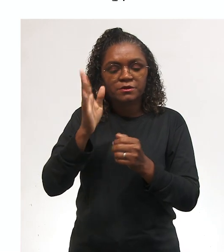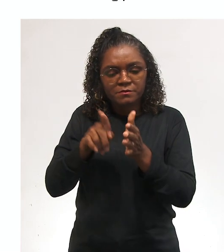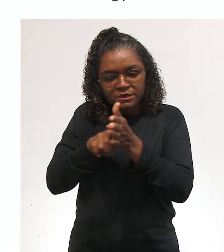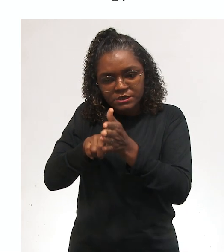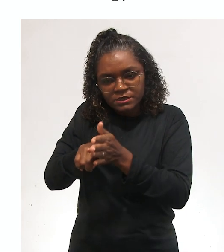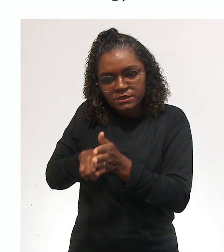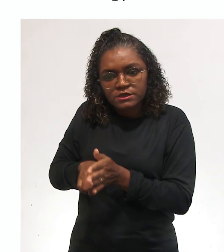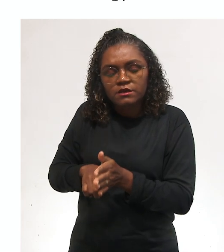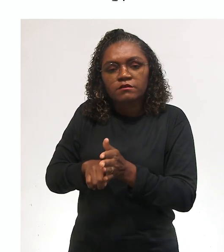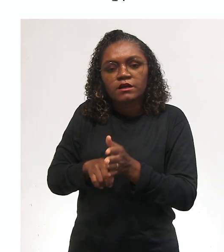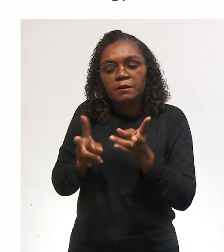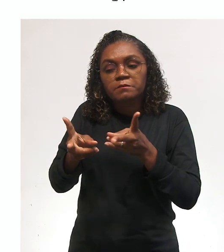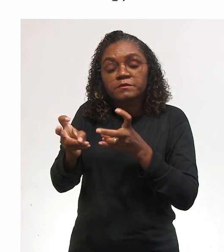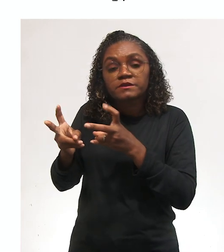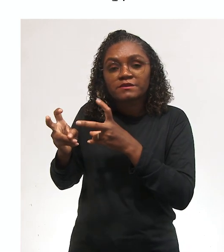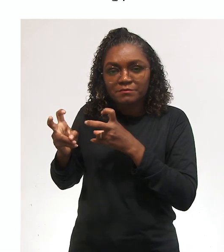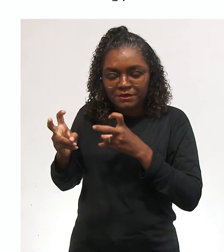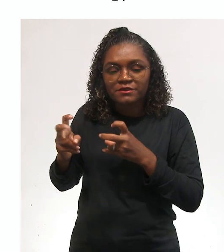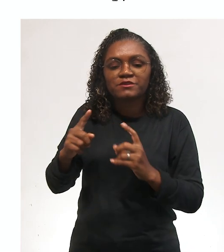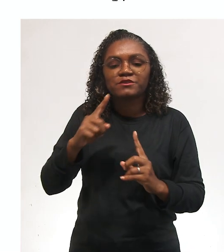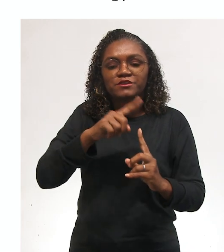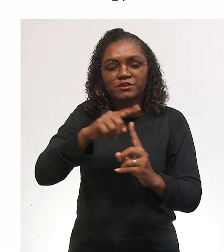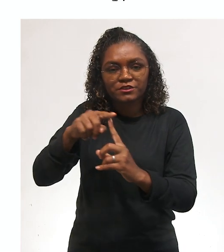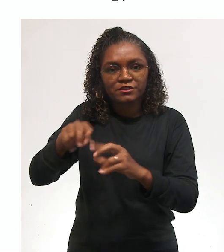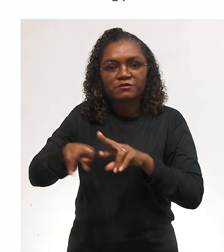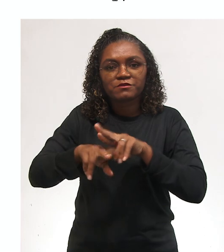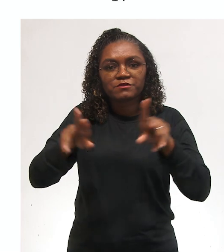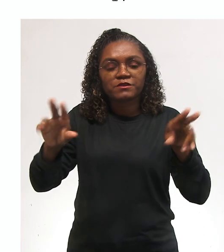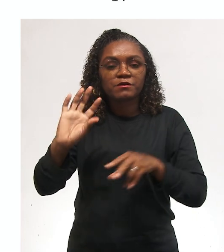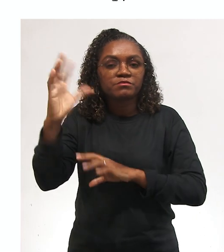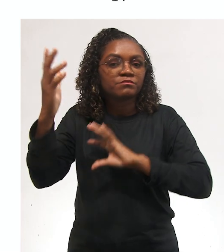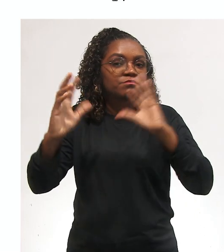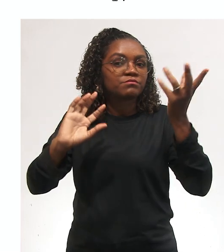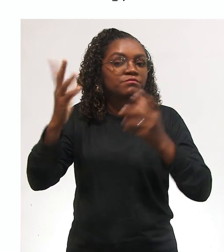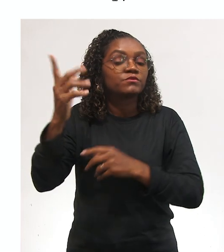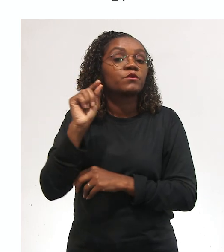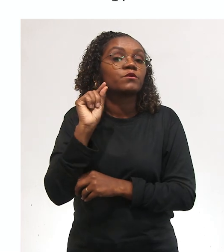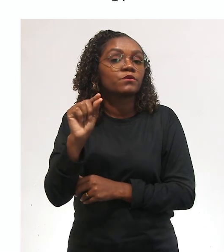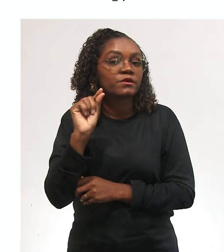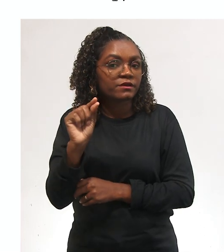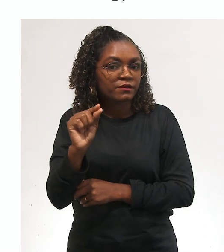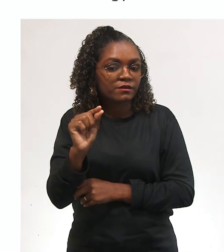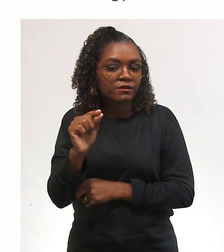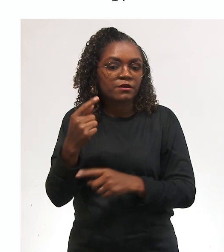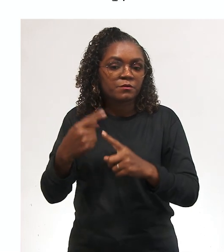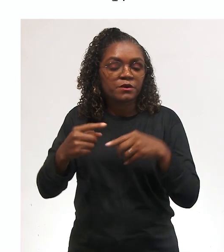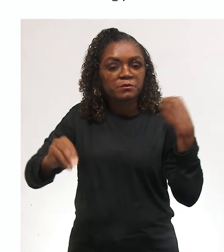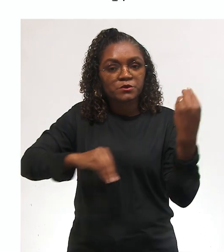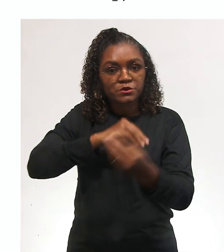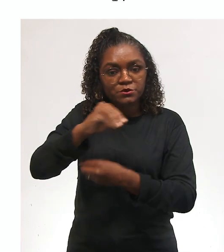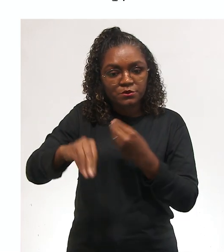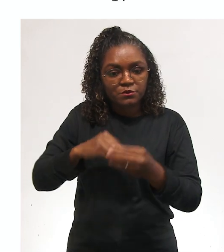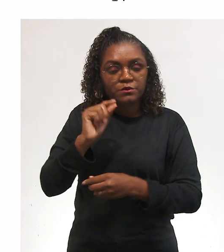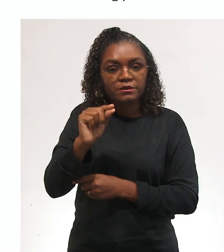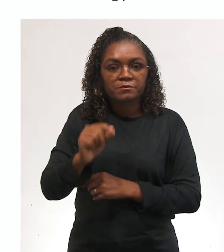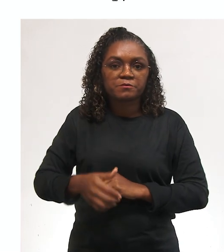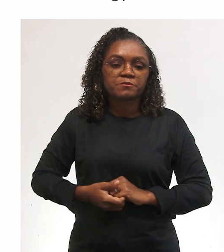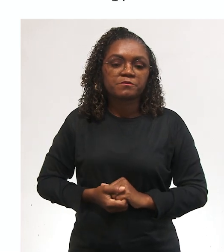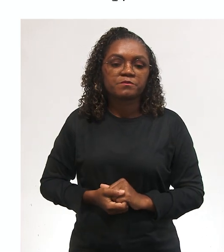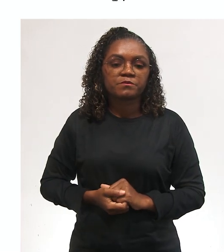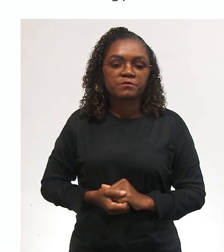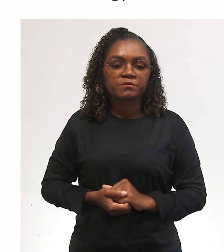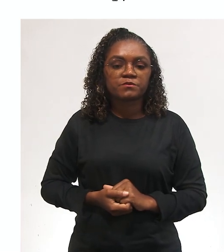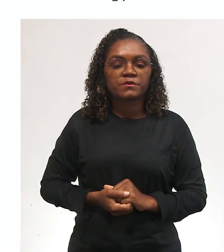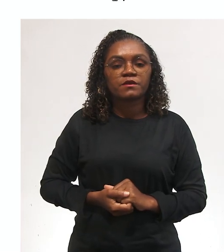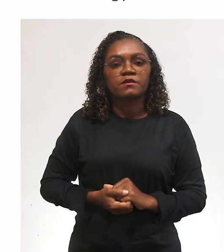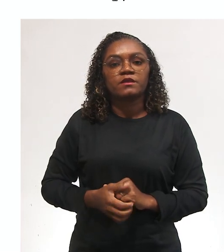pesquisas necessárias, e observaram vários fatores, né, que podem fazer com que haja a contaminação de